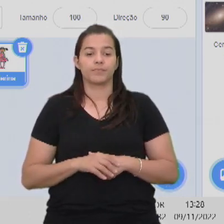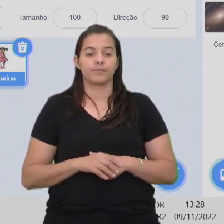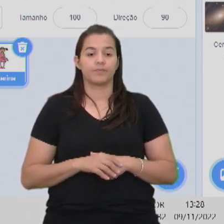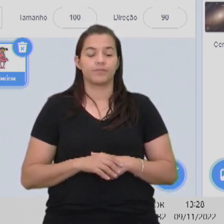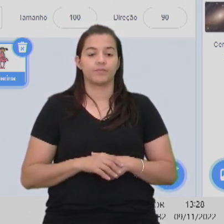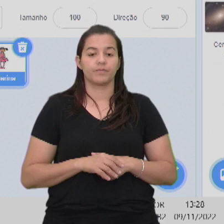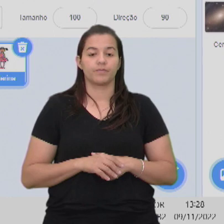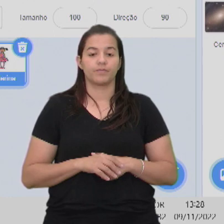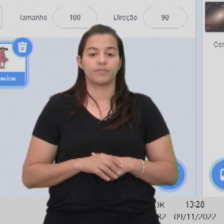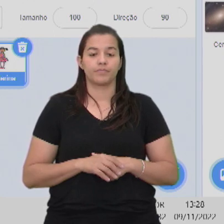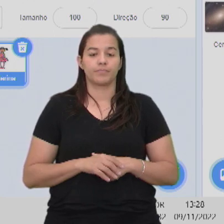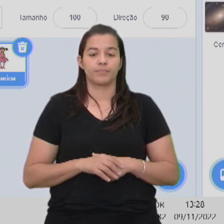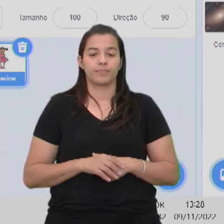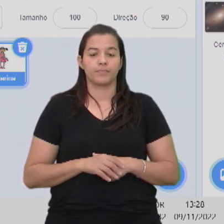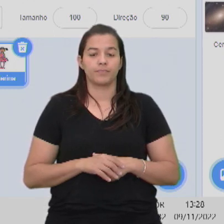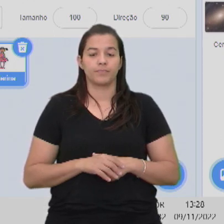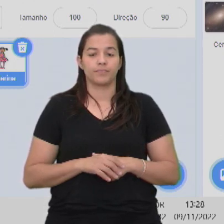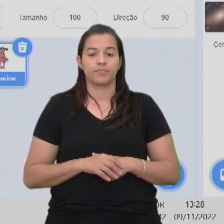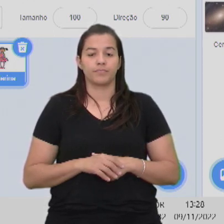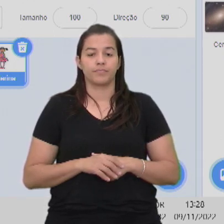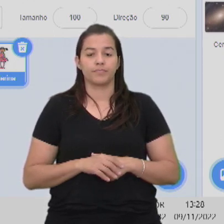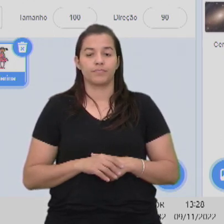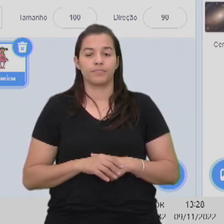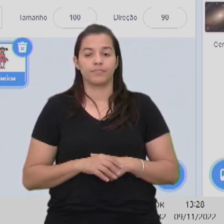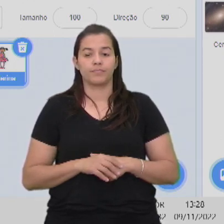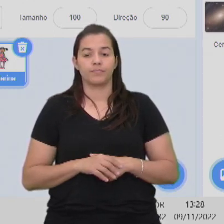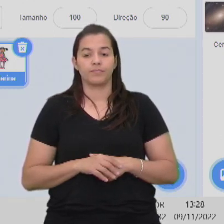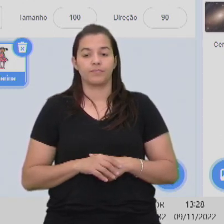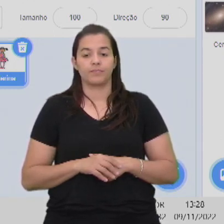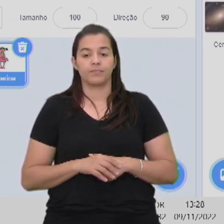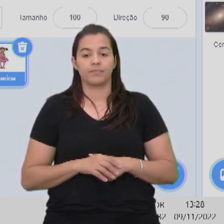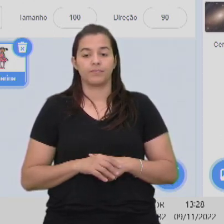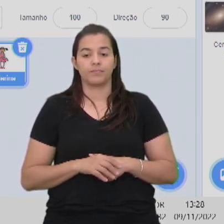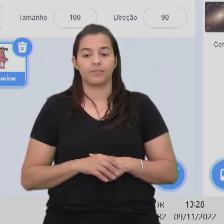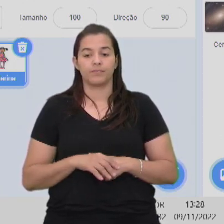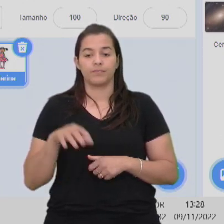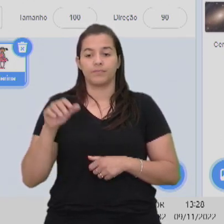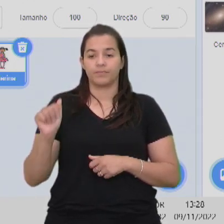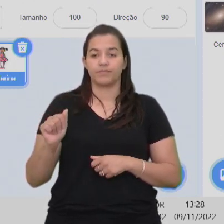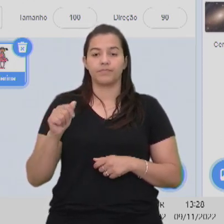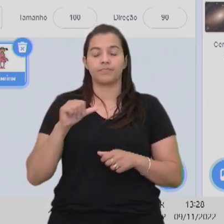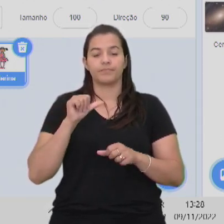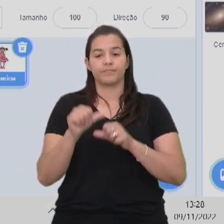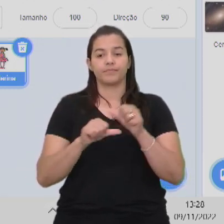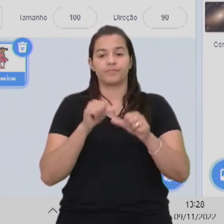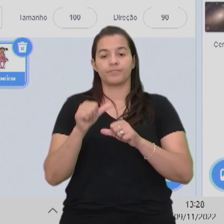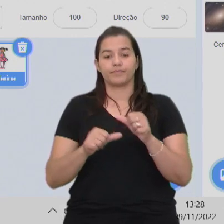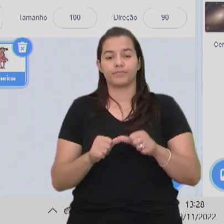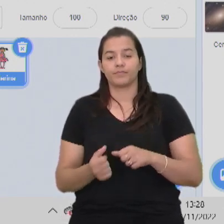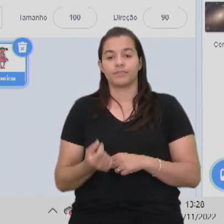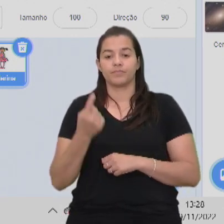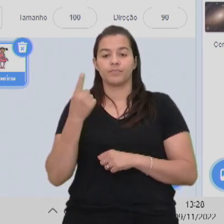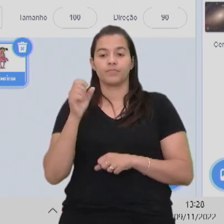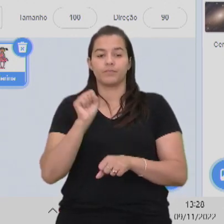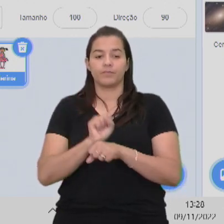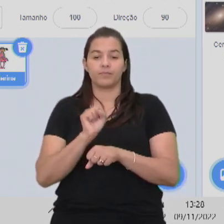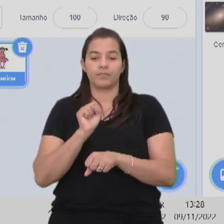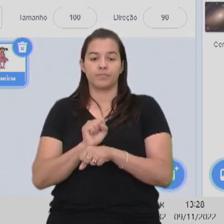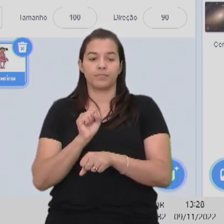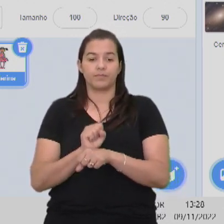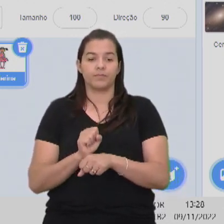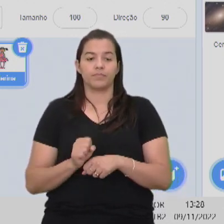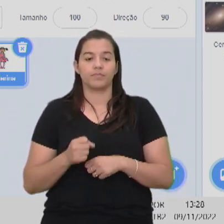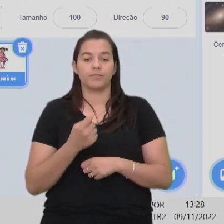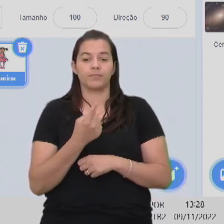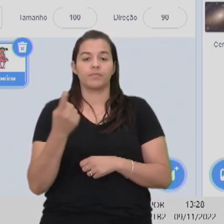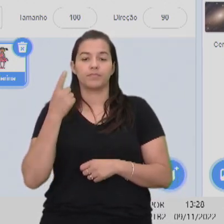mude para fantasia D, deixa eu pôr aqui fantasia A, e vou esperar um segundo. Controle, espere um segundo.